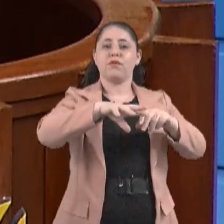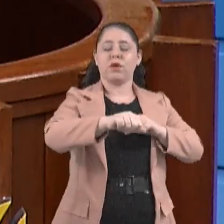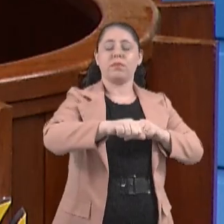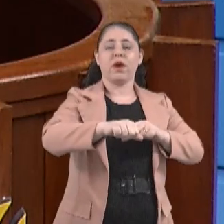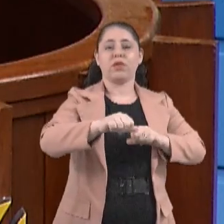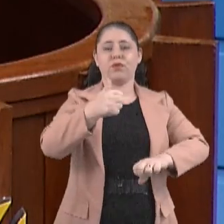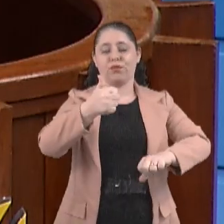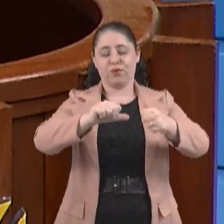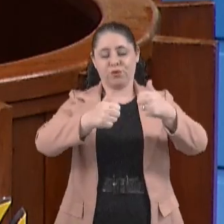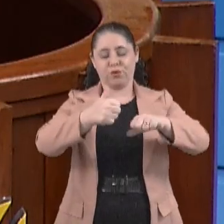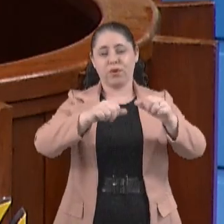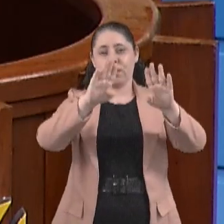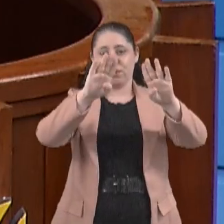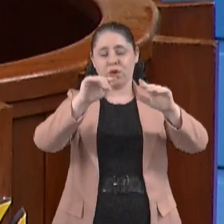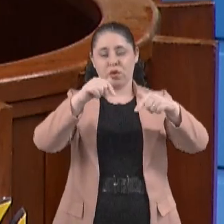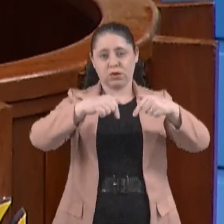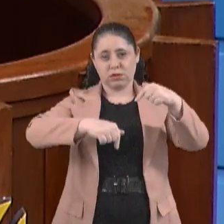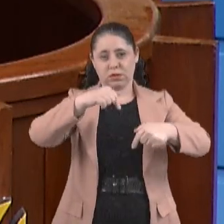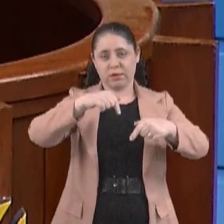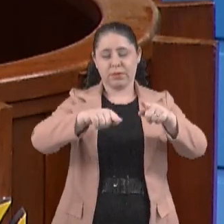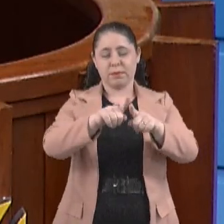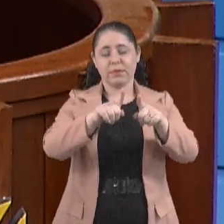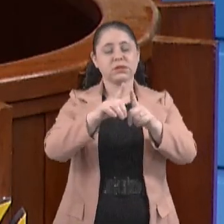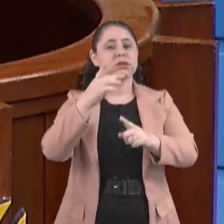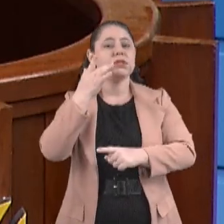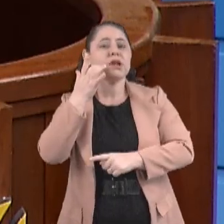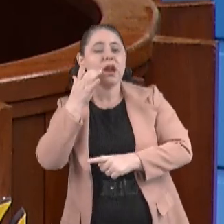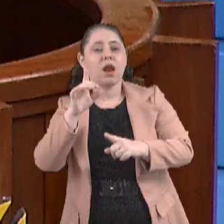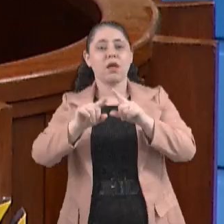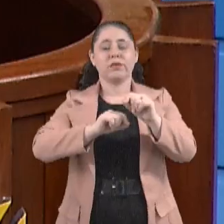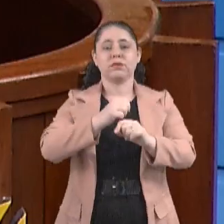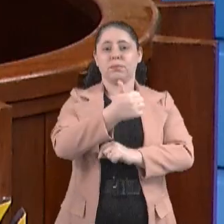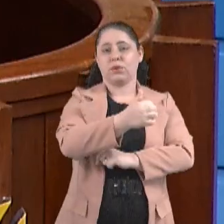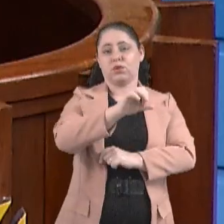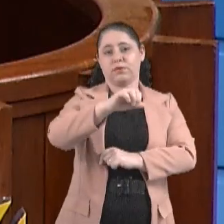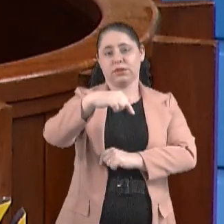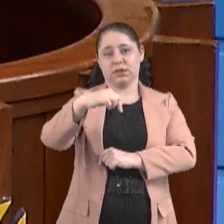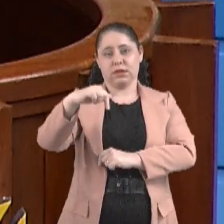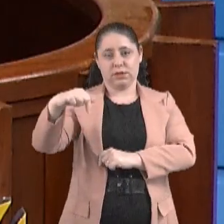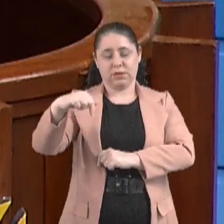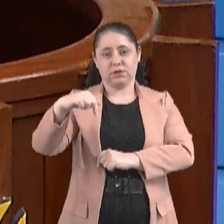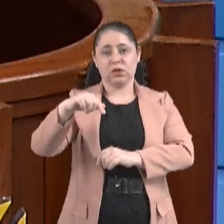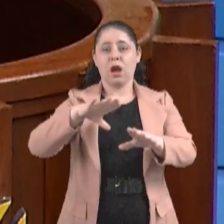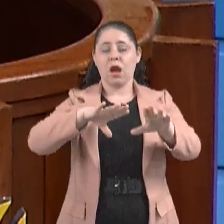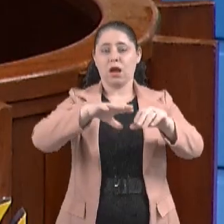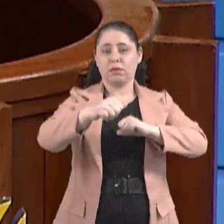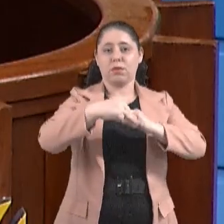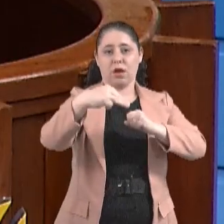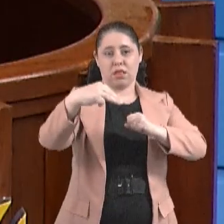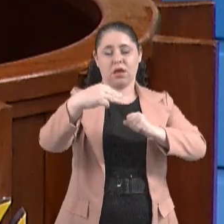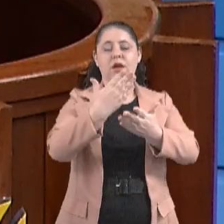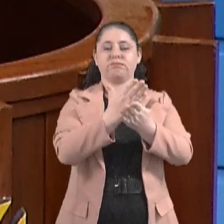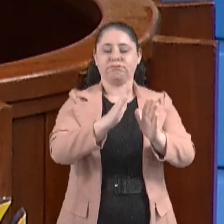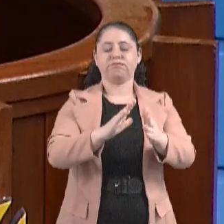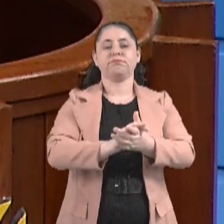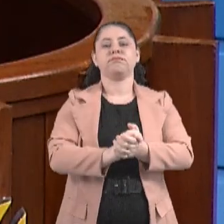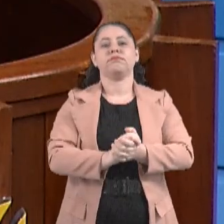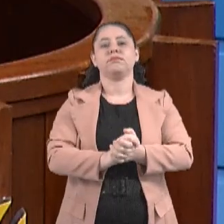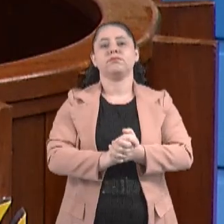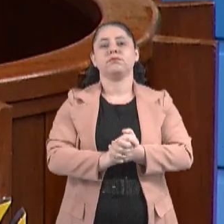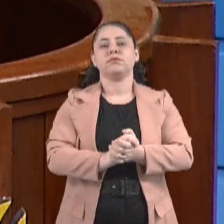e bioquímica pela Universidade Federal do Ceará. Em 1977, concluiu o mestrado